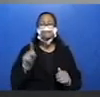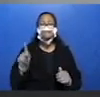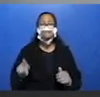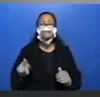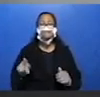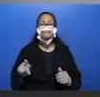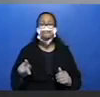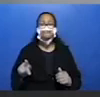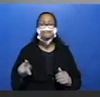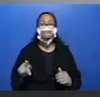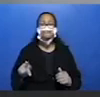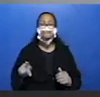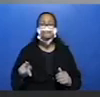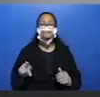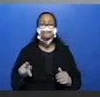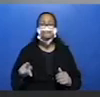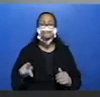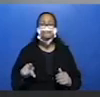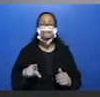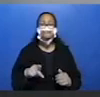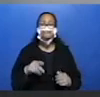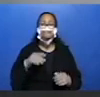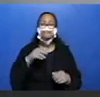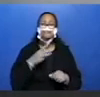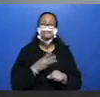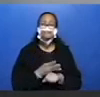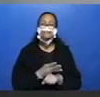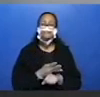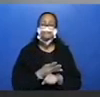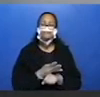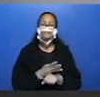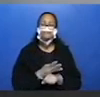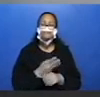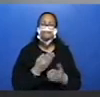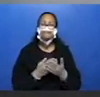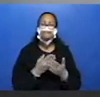no aplicativo. Ótima aula para vocês e bons estudos!